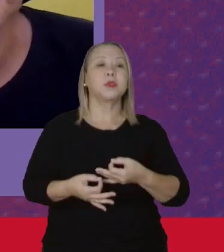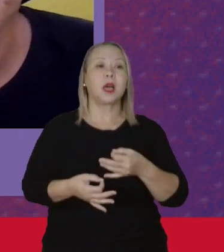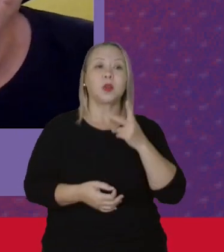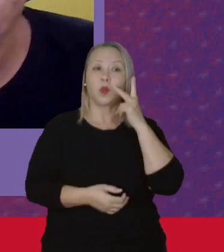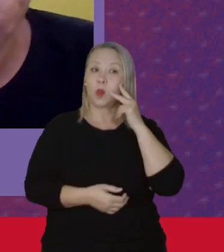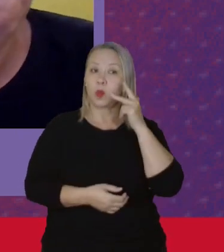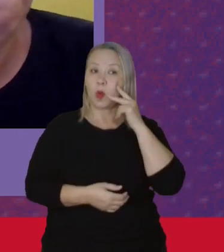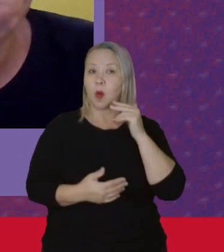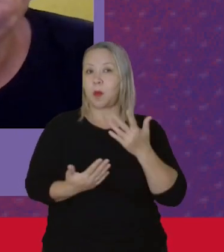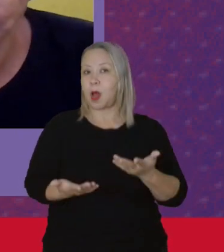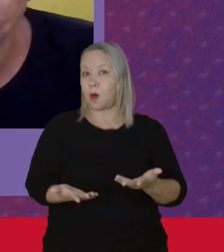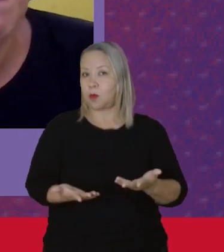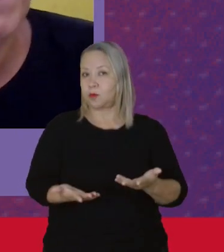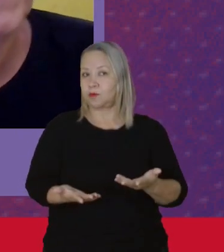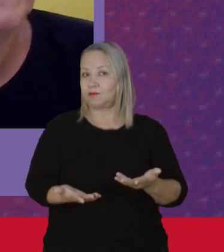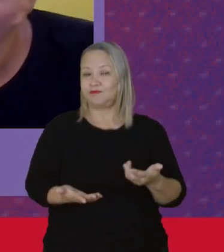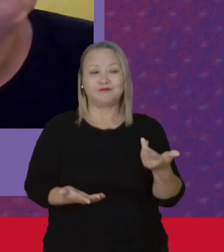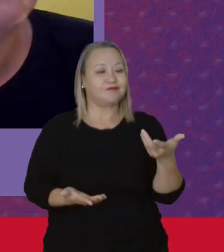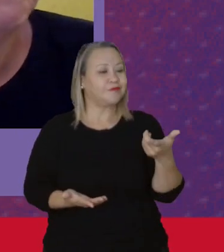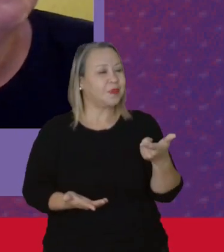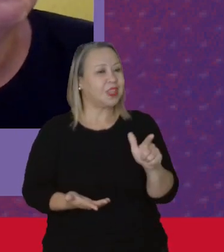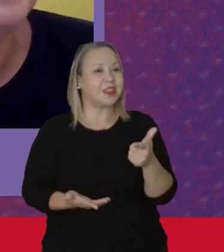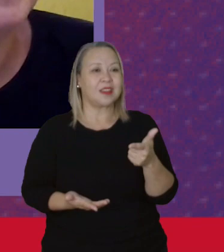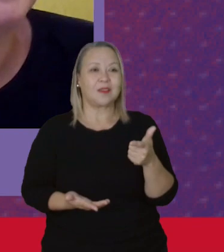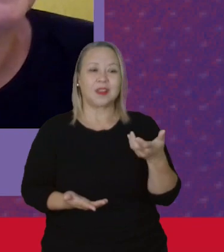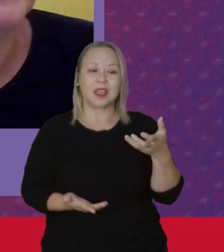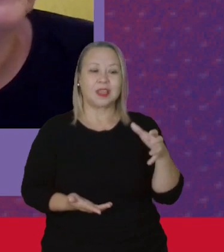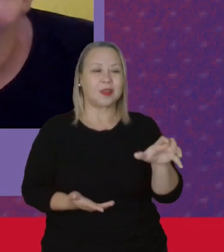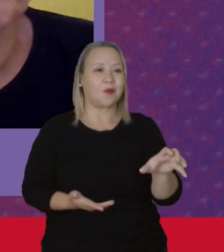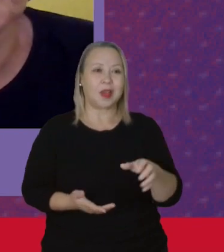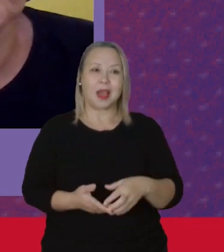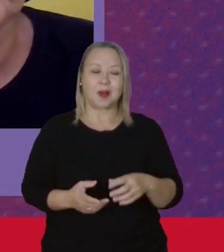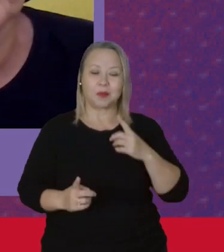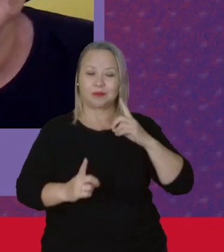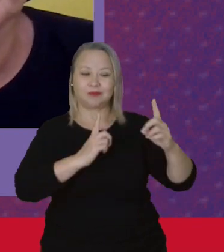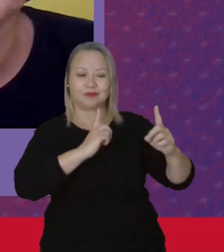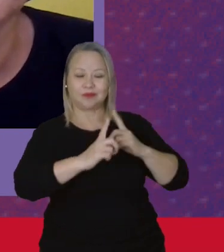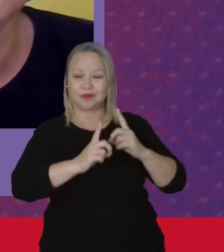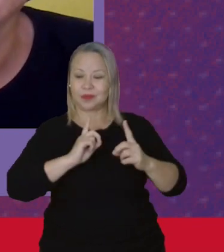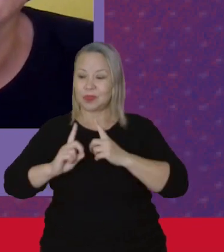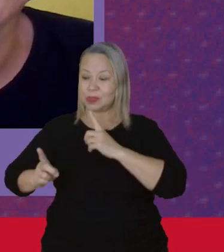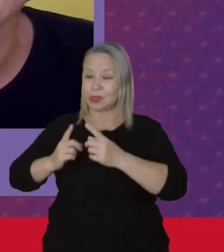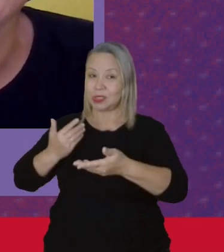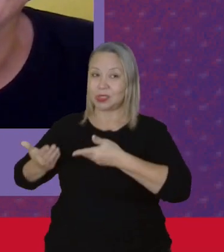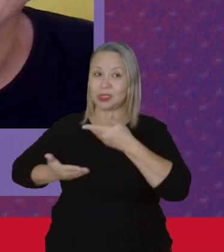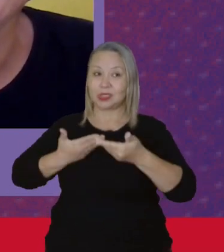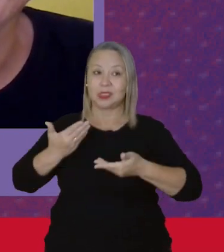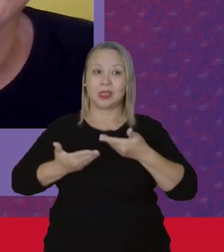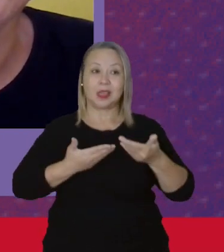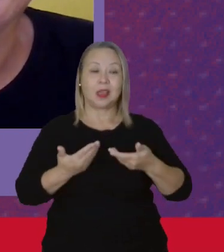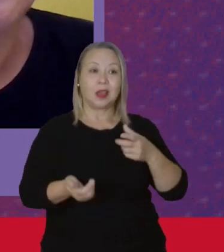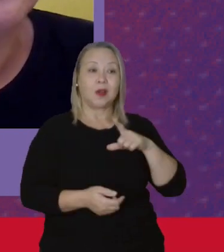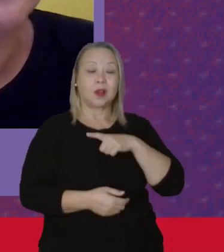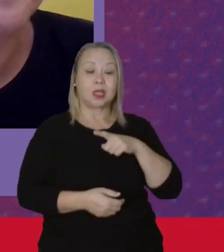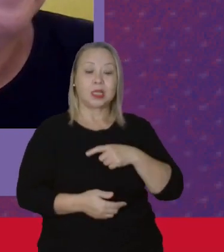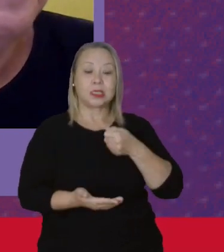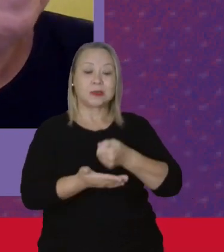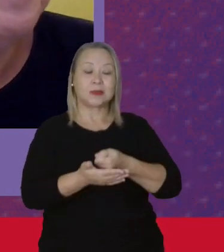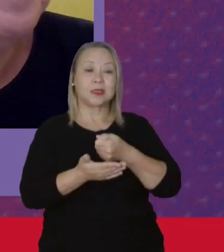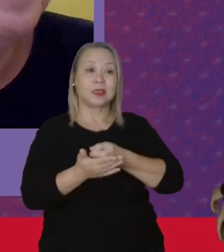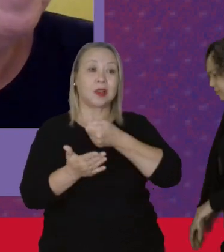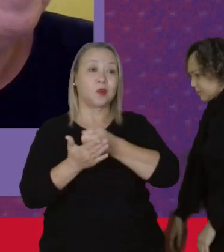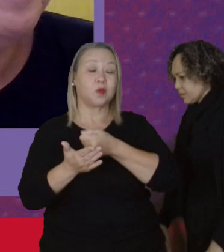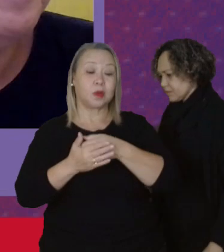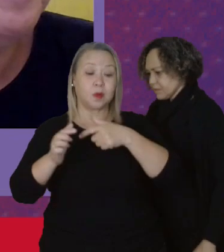normal. E isso, né, as pessoas não querem muito ter junto para o diálogo, não. Então é algo que a gente tem que estar sempre lutando por